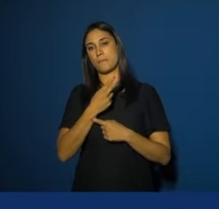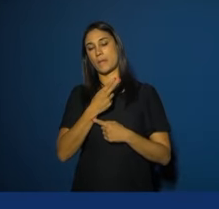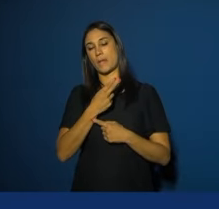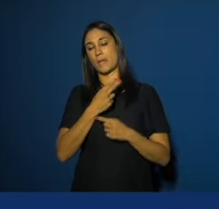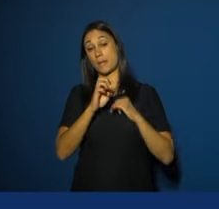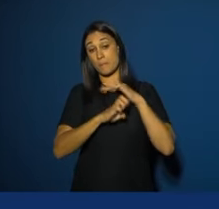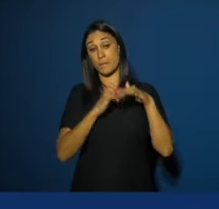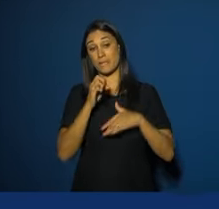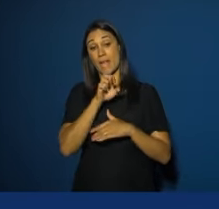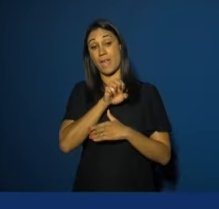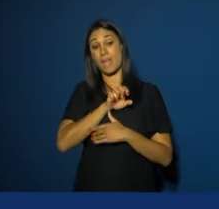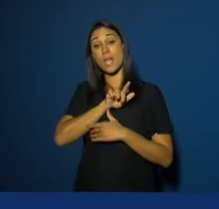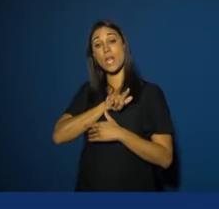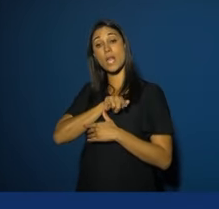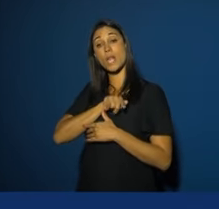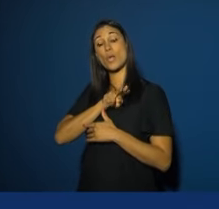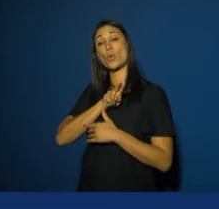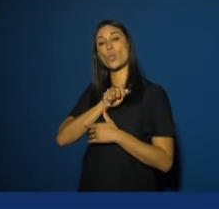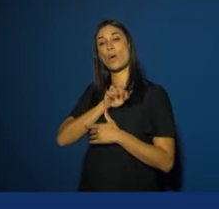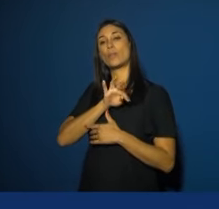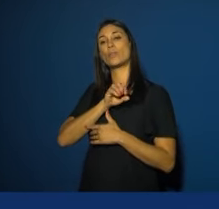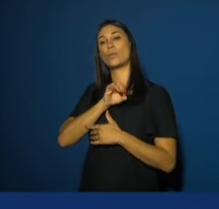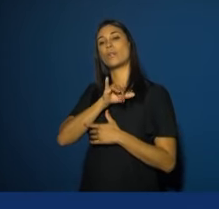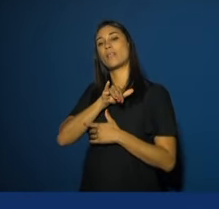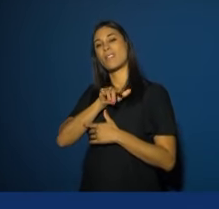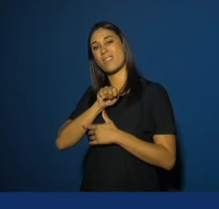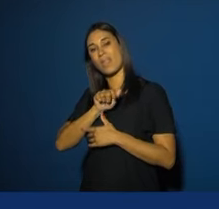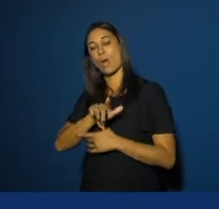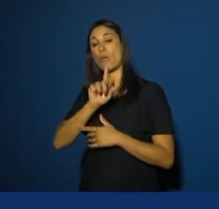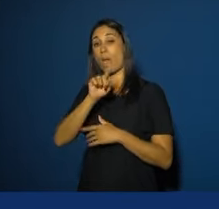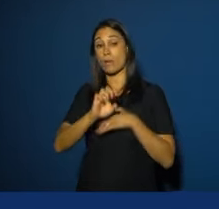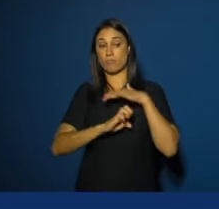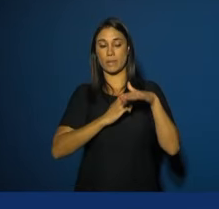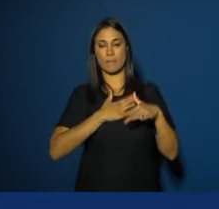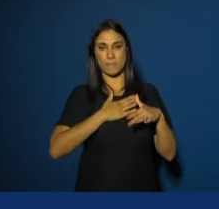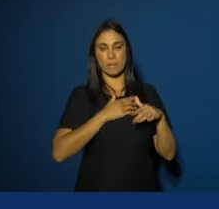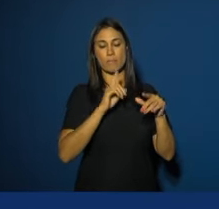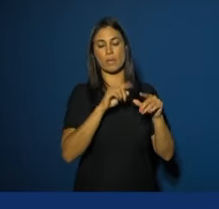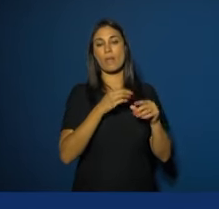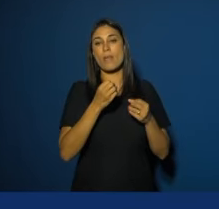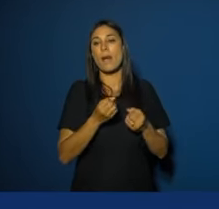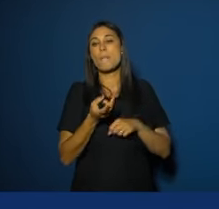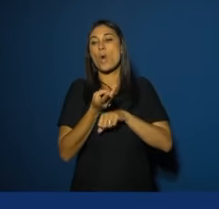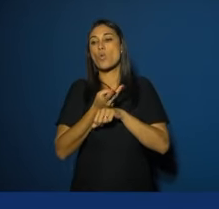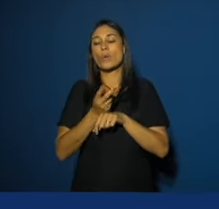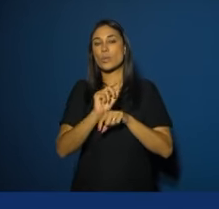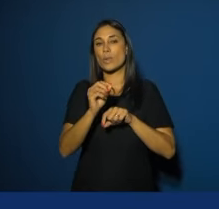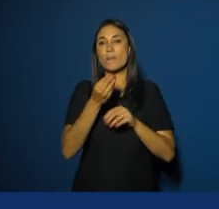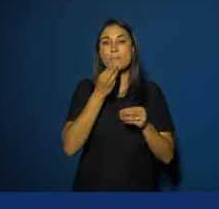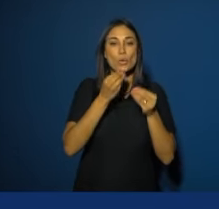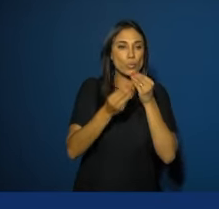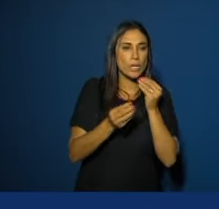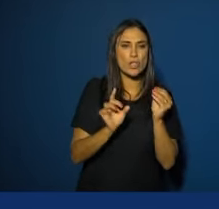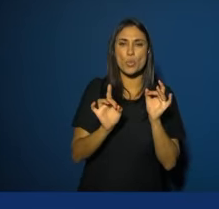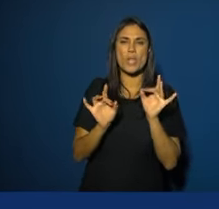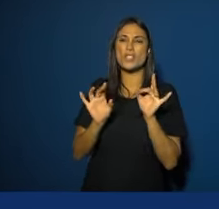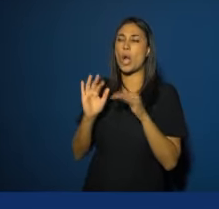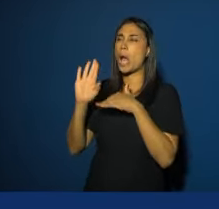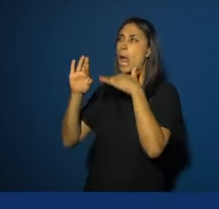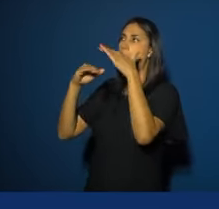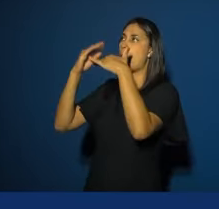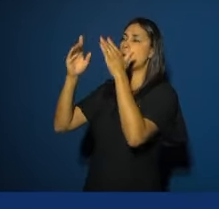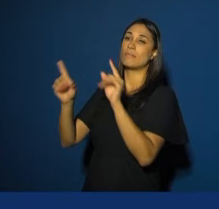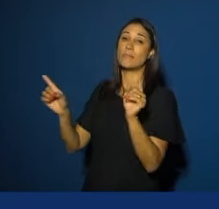muito ativa no mercado, ela, na verdade, ela fica justamente buscando oportunidades, né? Não é crescer por crescer, mas